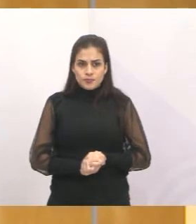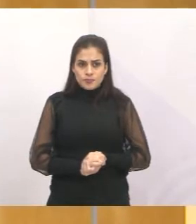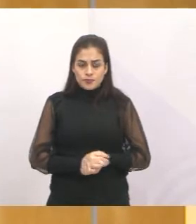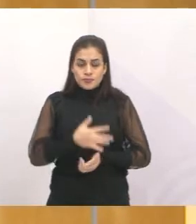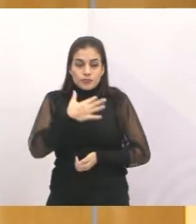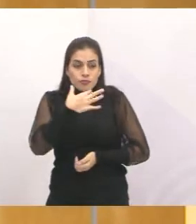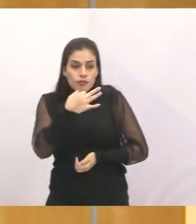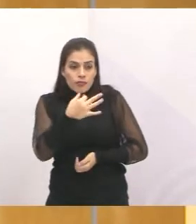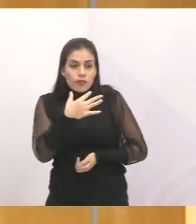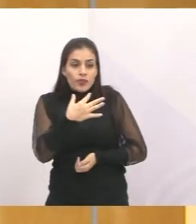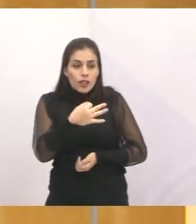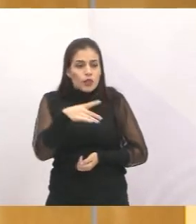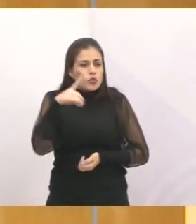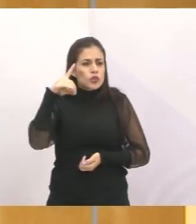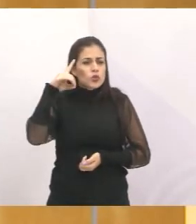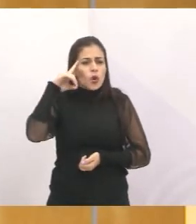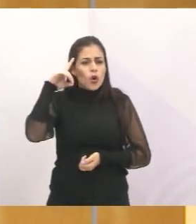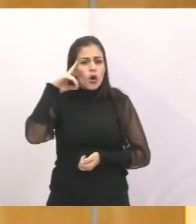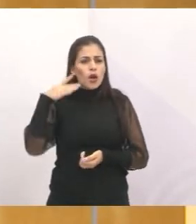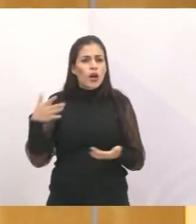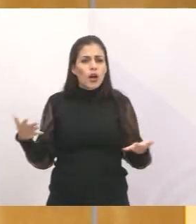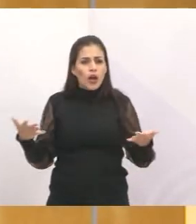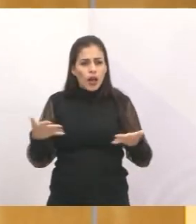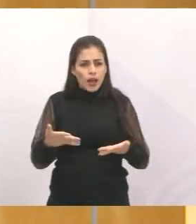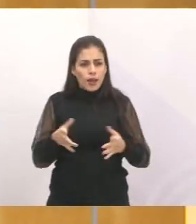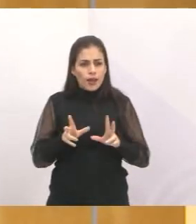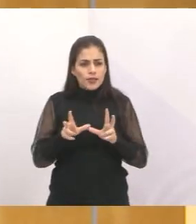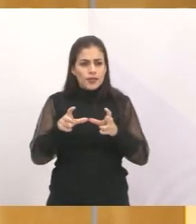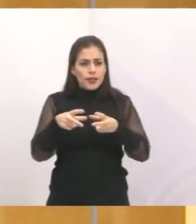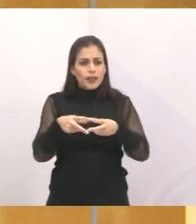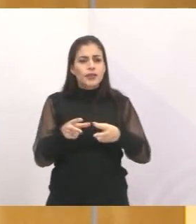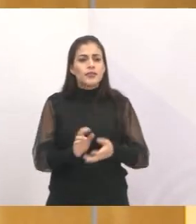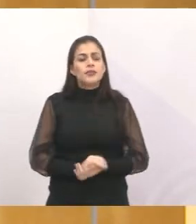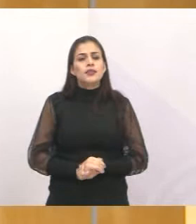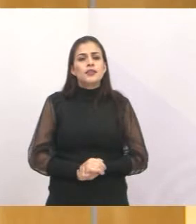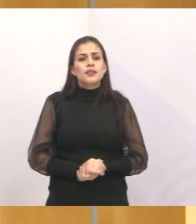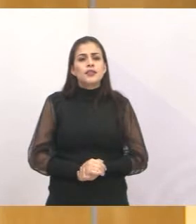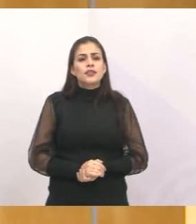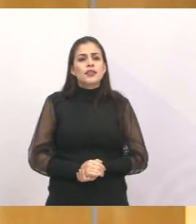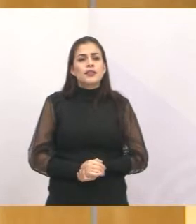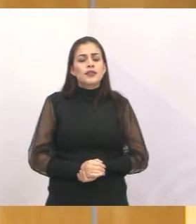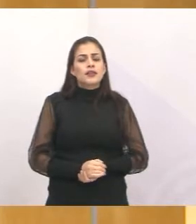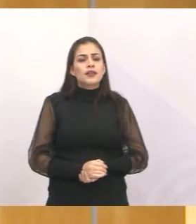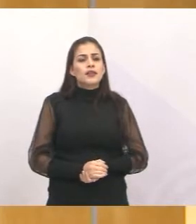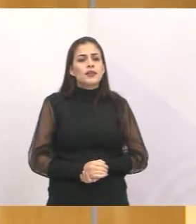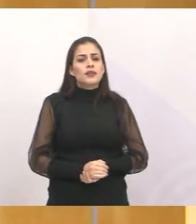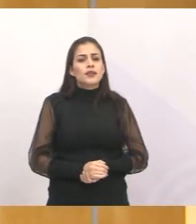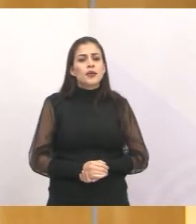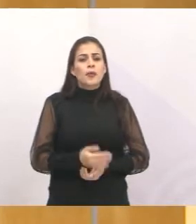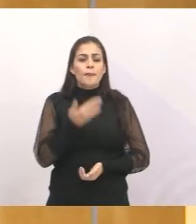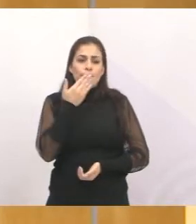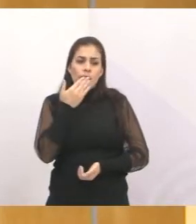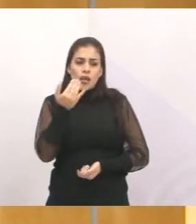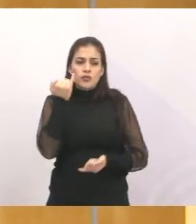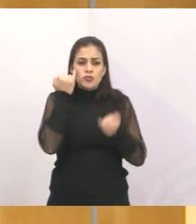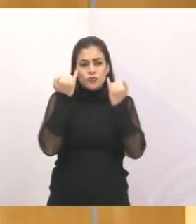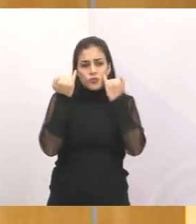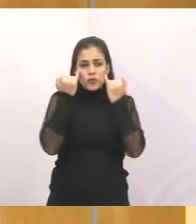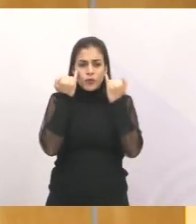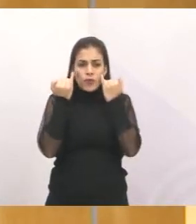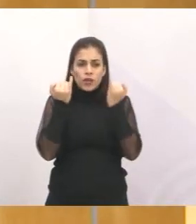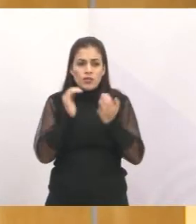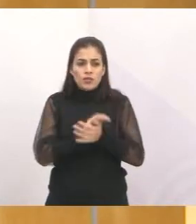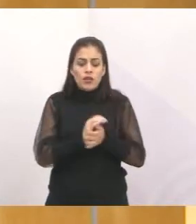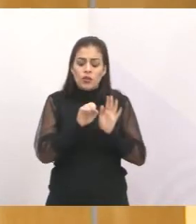considerações diariamente nessa casa, através dos instrumentos de trabalho, através de pedidos de informações,